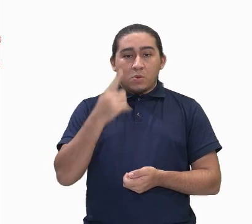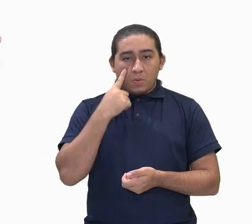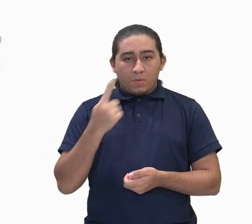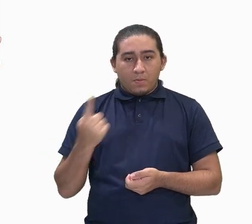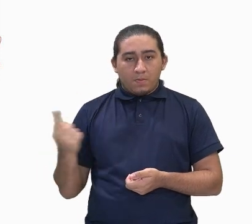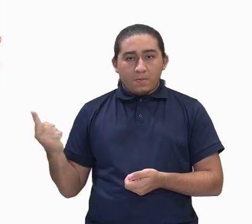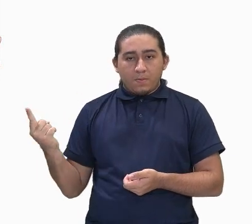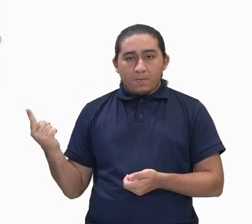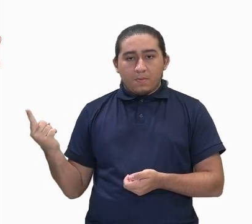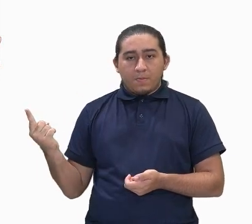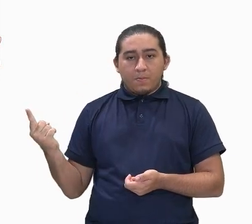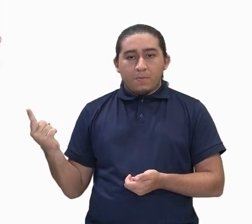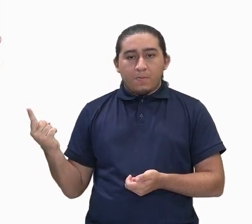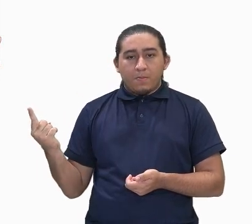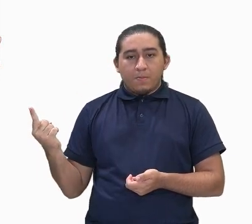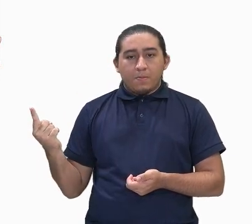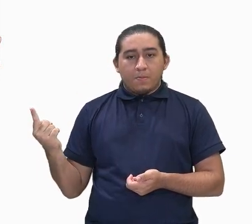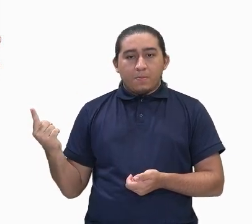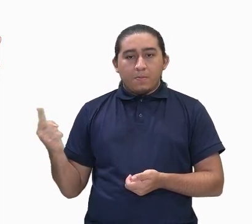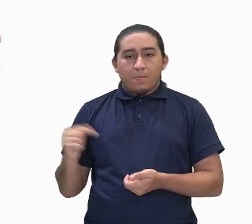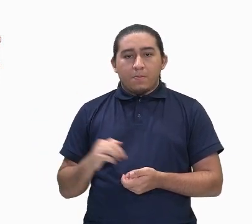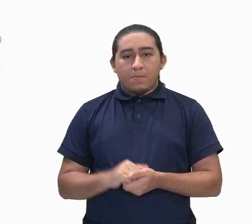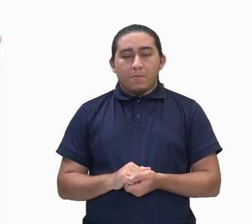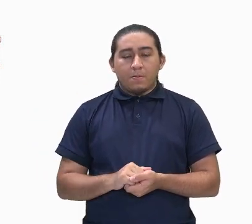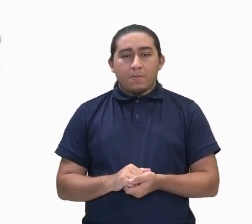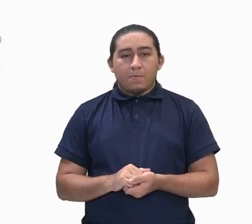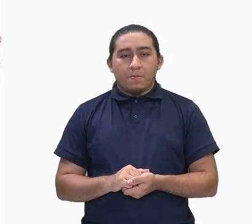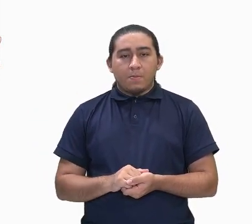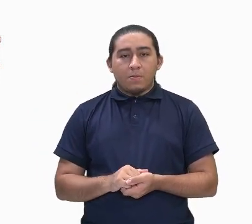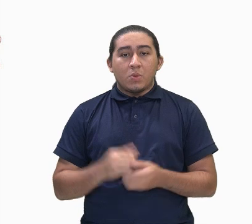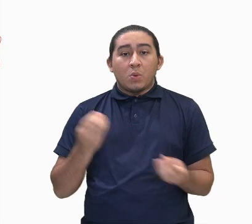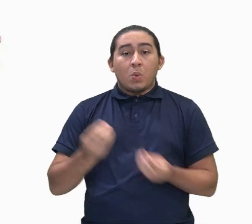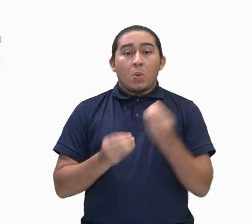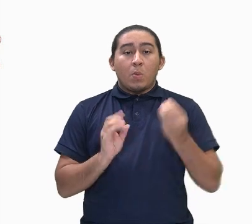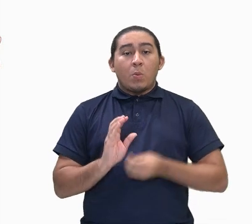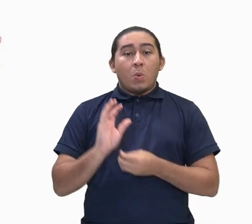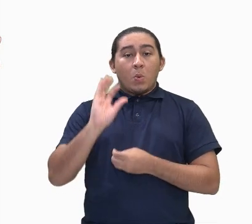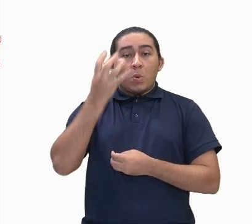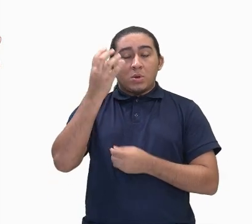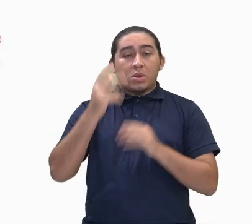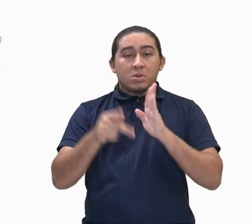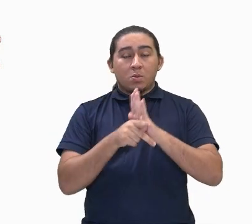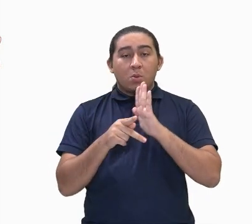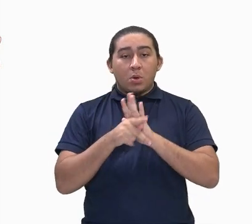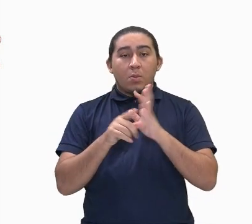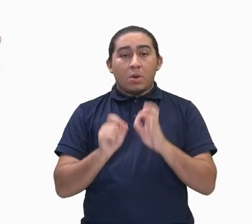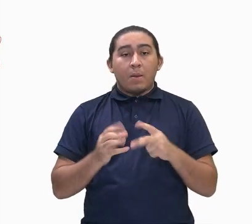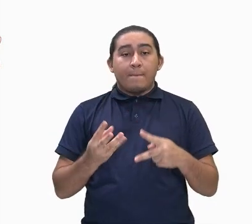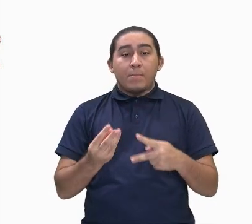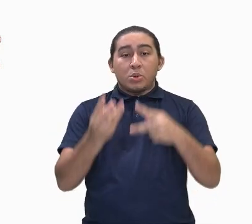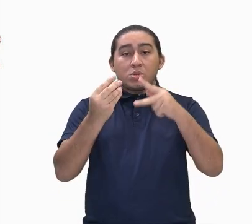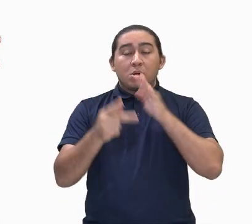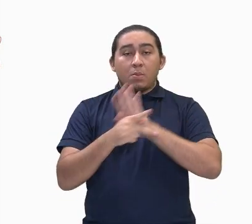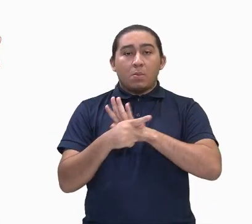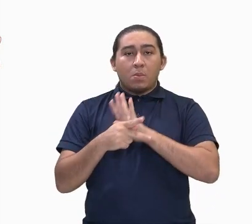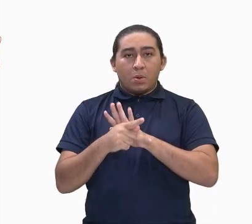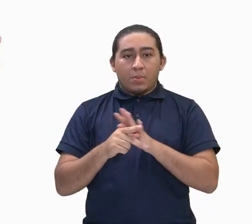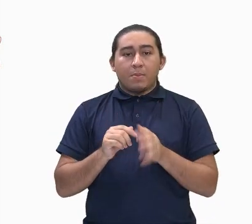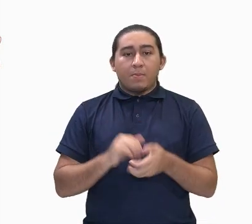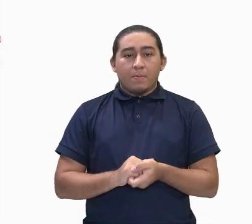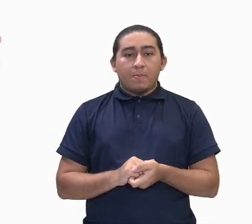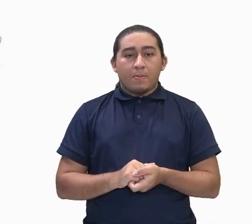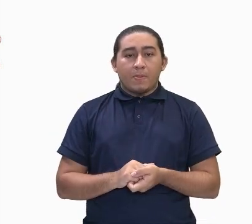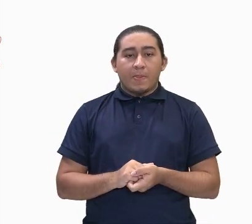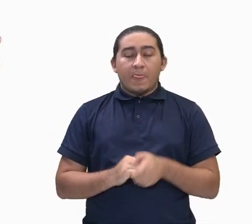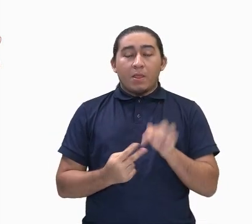dessa dinâmica aí dos filamentos, né, dessas proteínas aí do tecido muscular, como a actina e